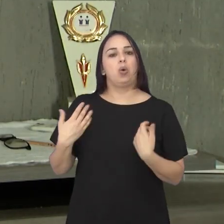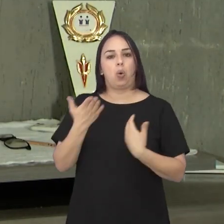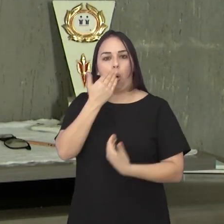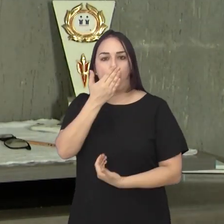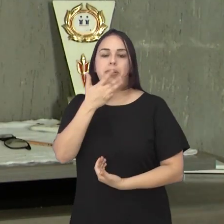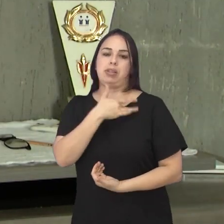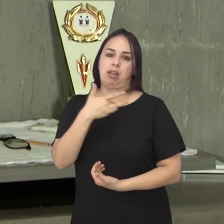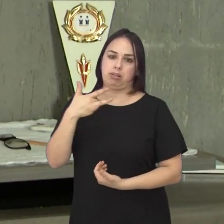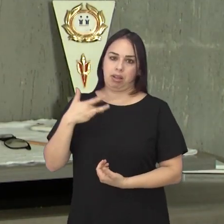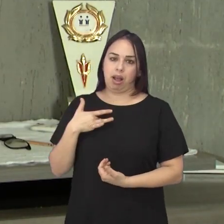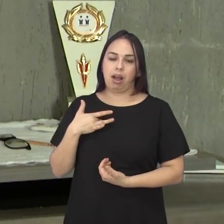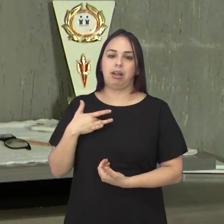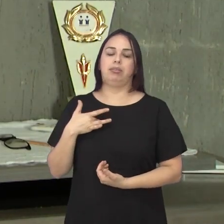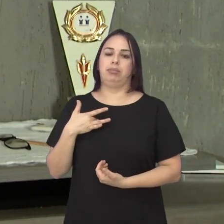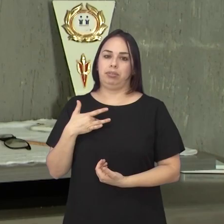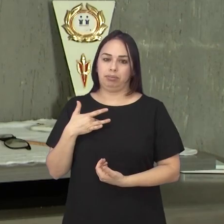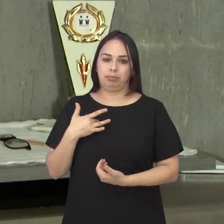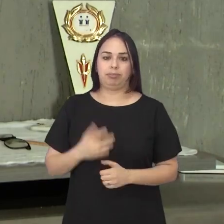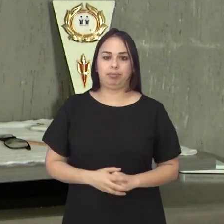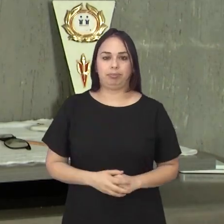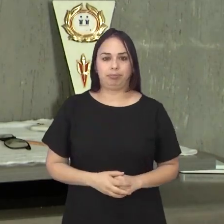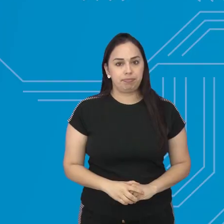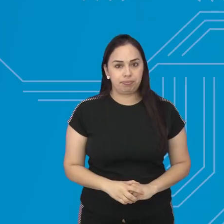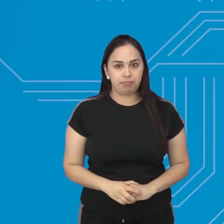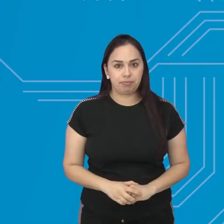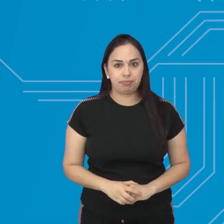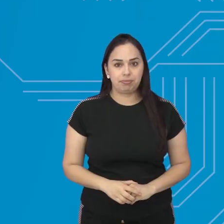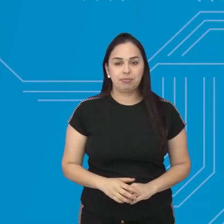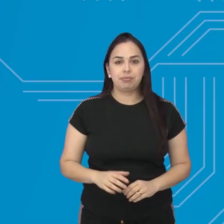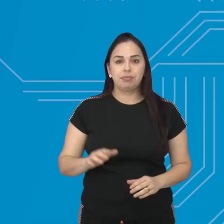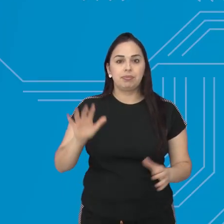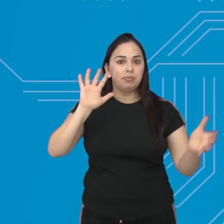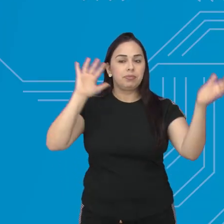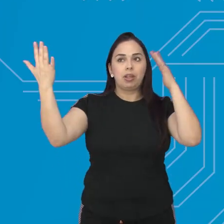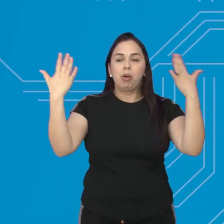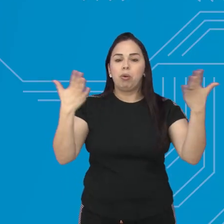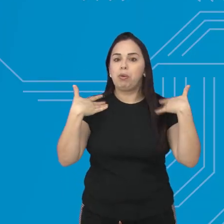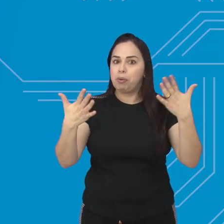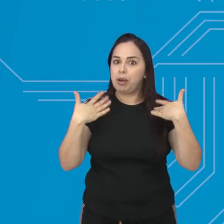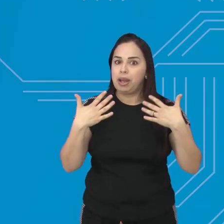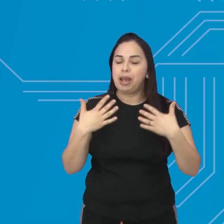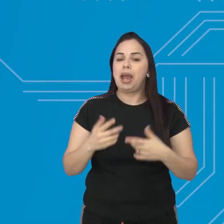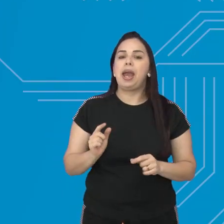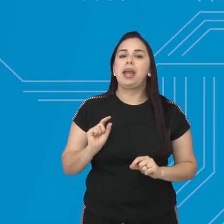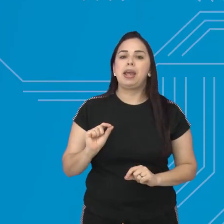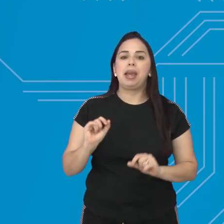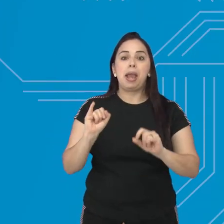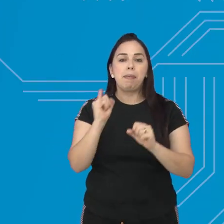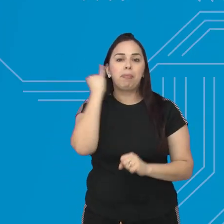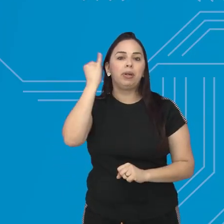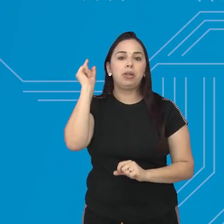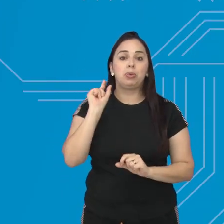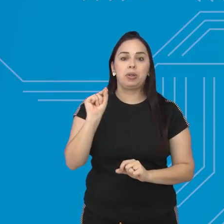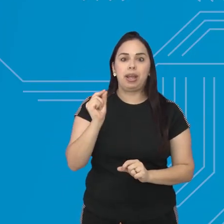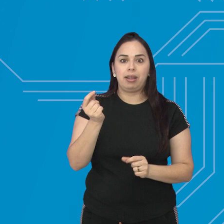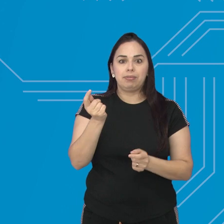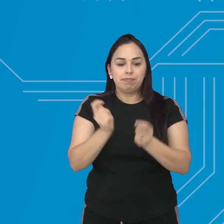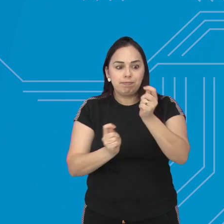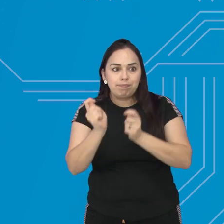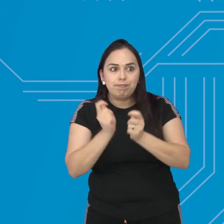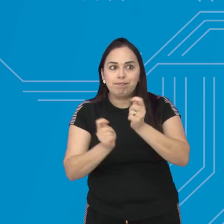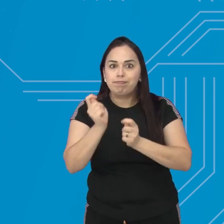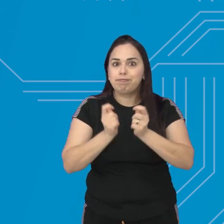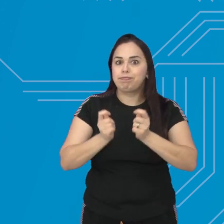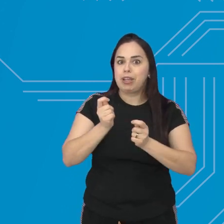comendo é coisa mais saudável mesmo, que tem pouco carboidrato. E nesse verão é muito importante levantar o tema sobre economia de energia, né? Não só